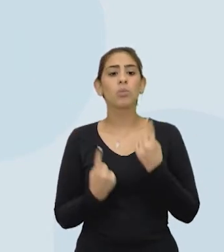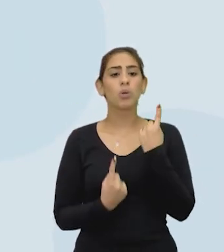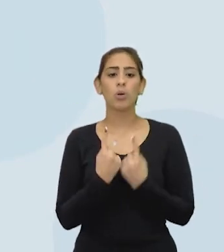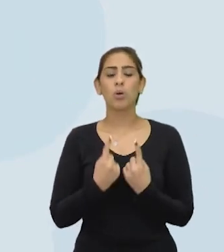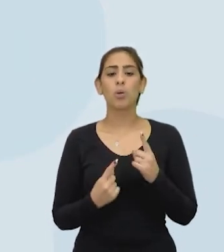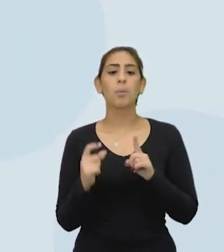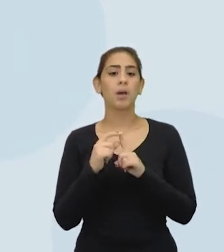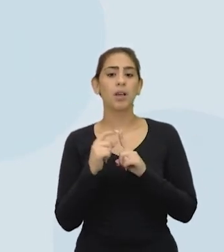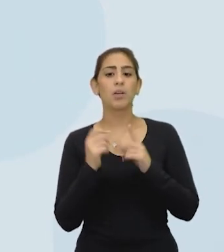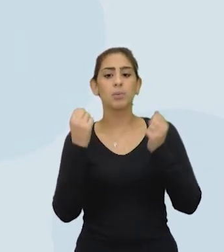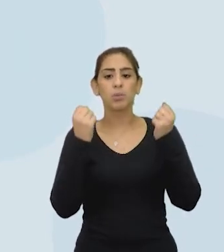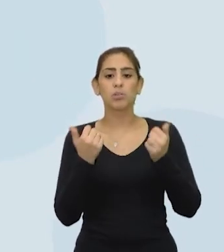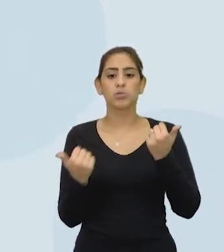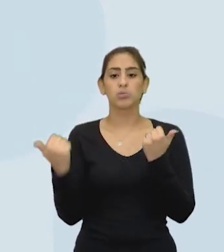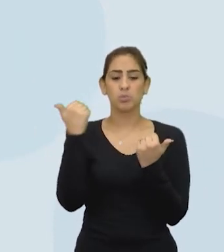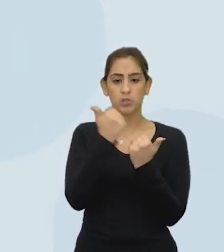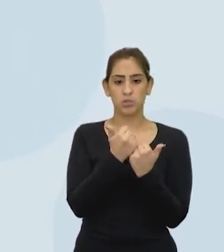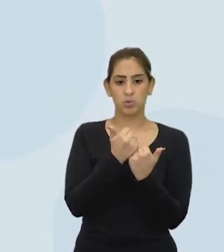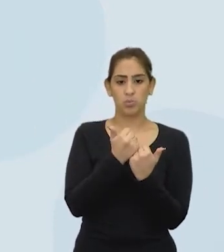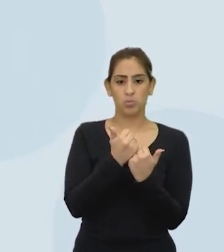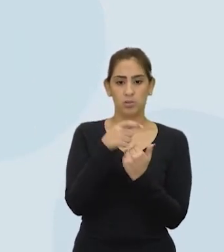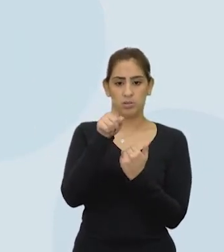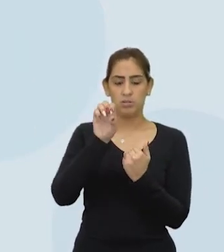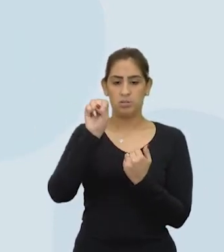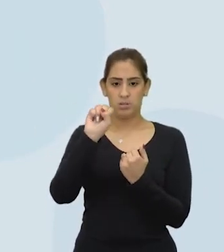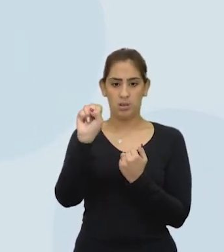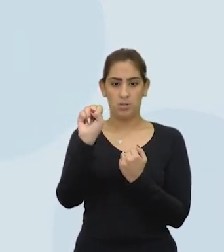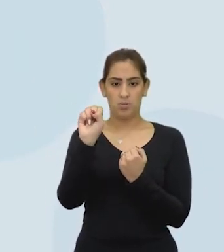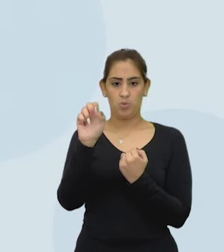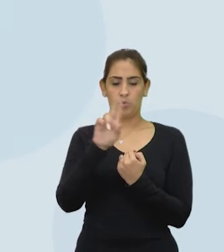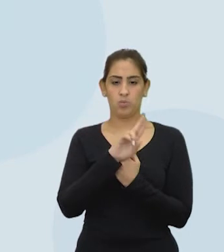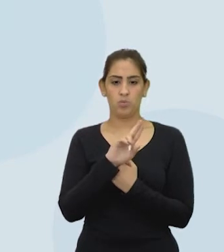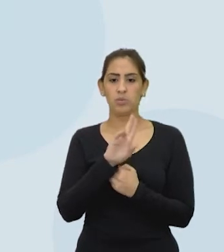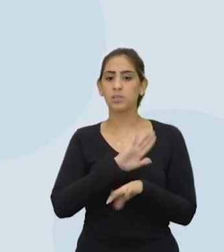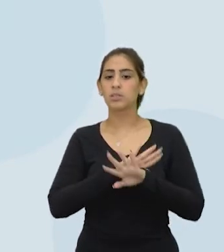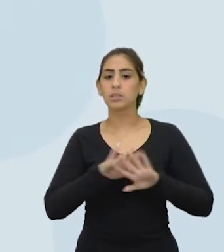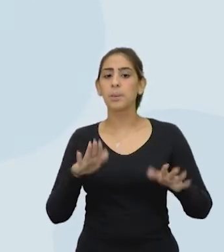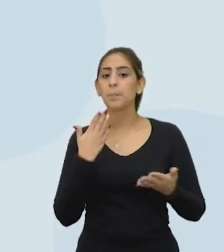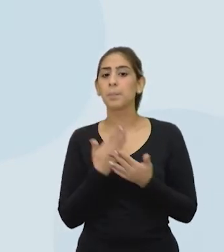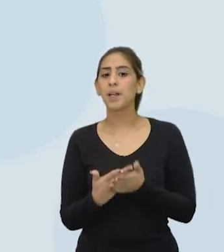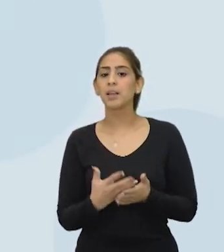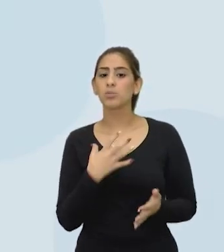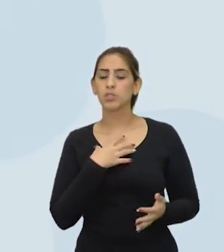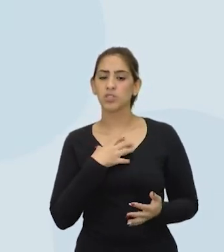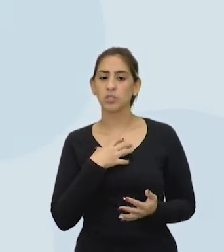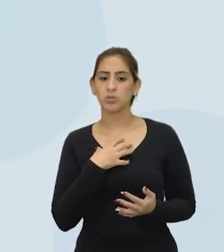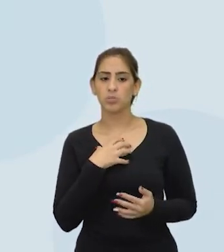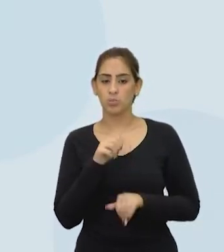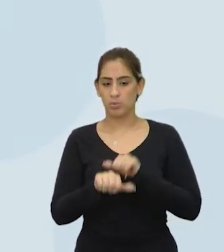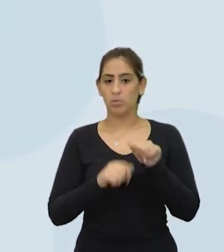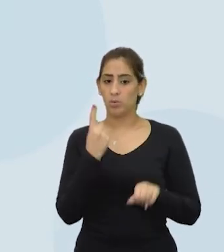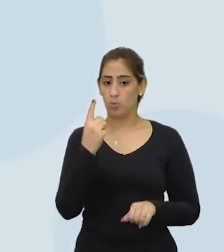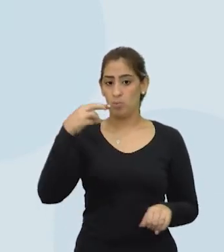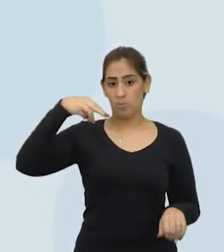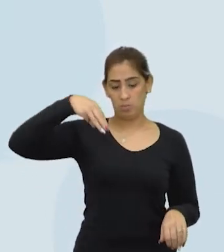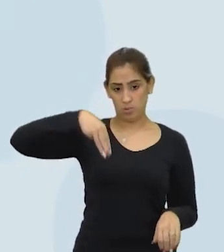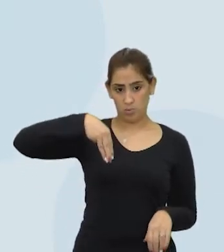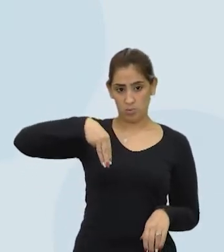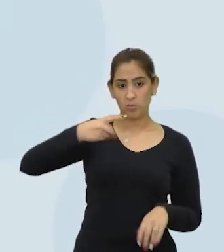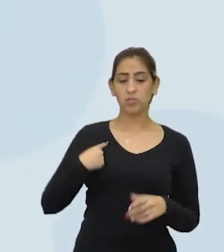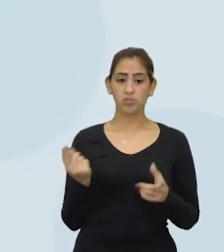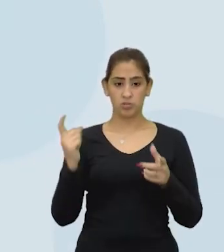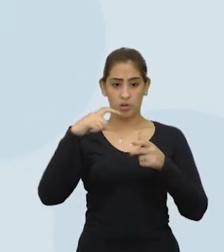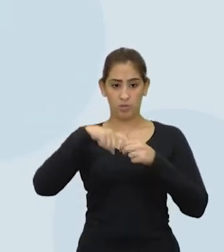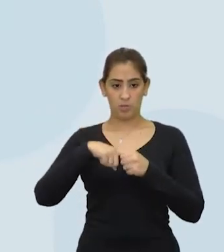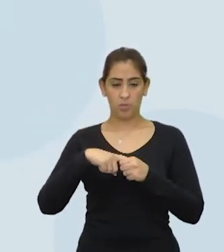palavra poderia substituir aquela palavra segundo sem perder o sentido, sem que alterasse o sentido. Vou dar um minutinho e a gente